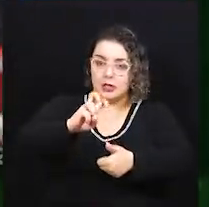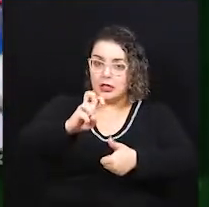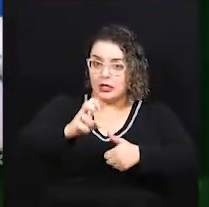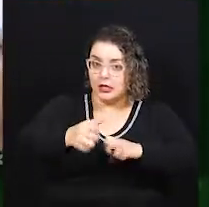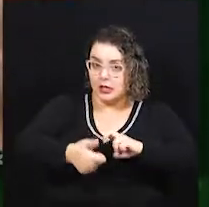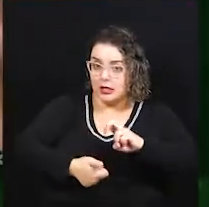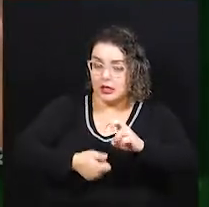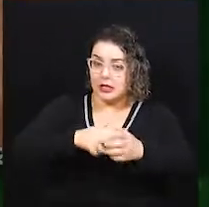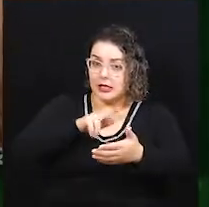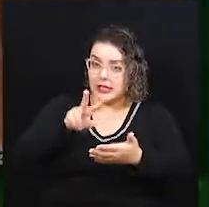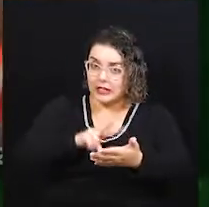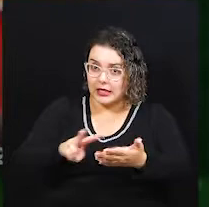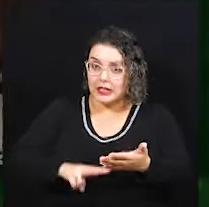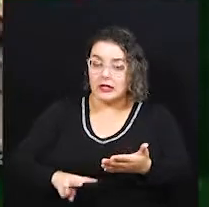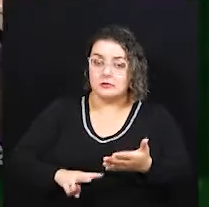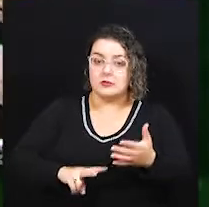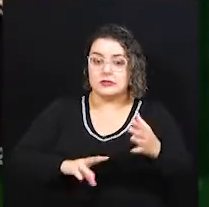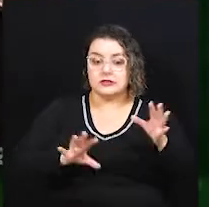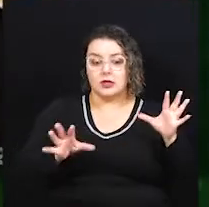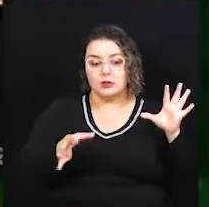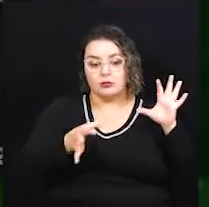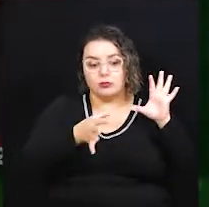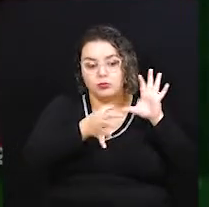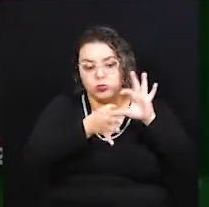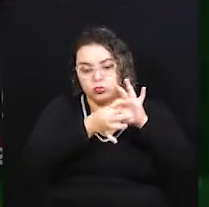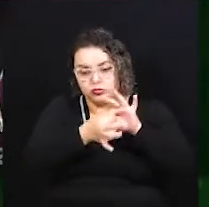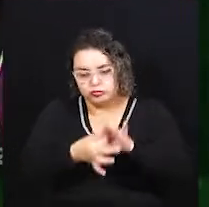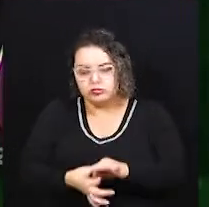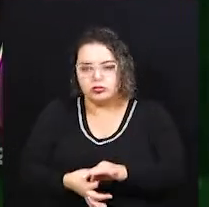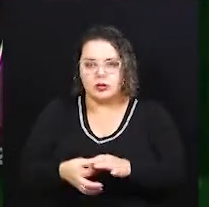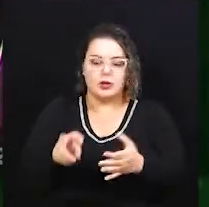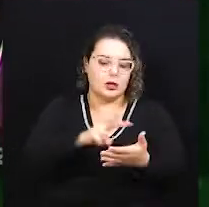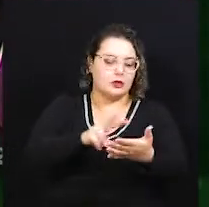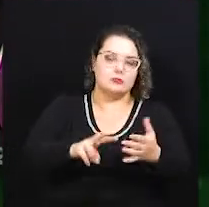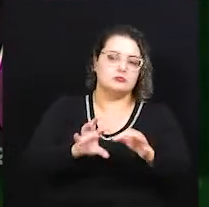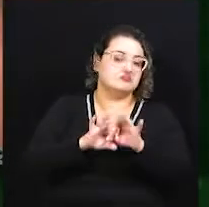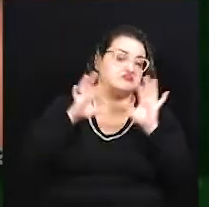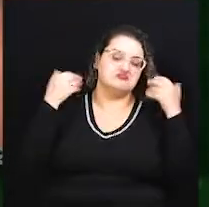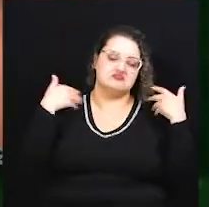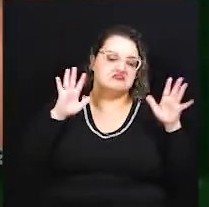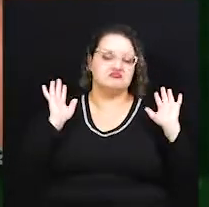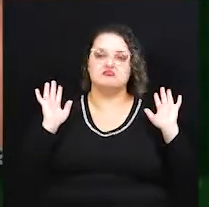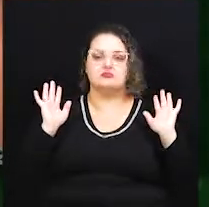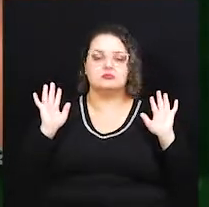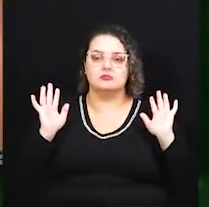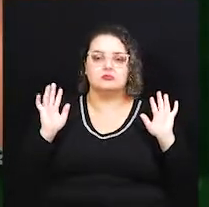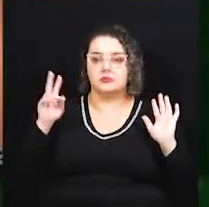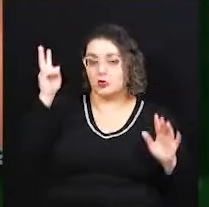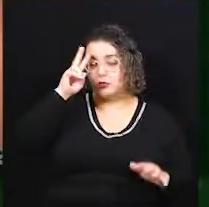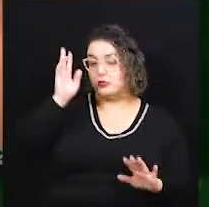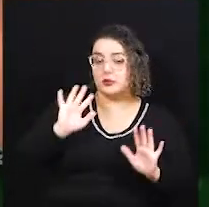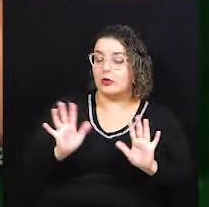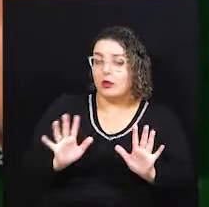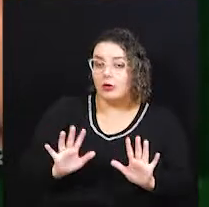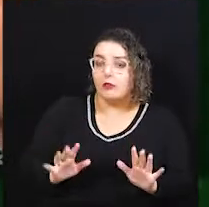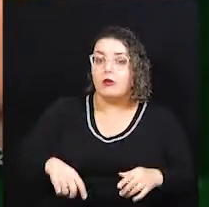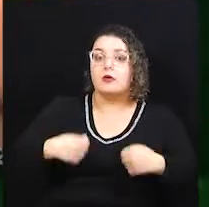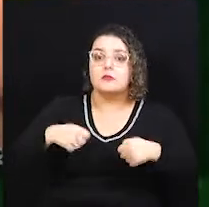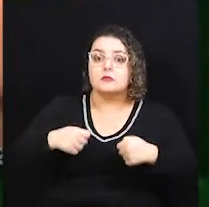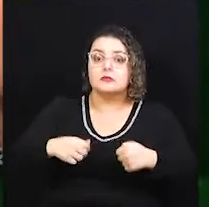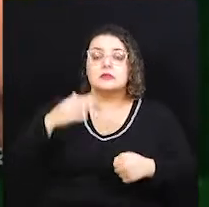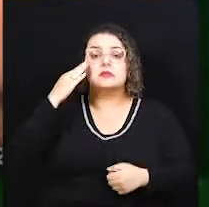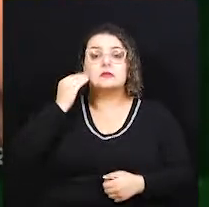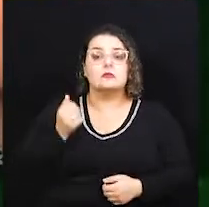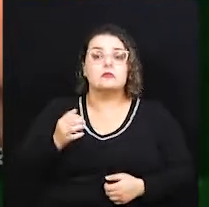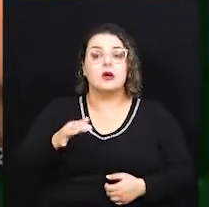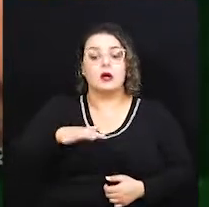isso, tem que contextualizar a obra. Não adianta você ler a obra puramente e desconectá-la do contexto histórico. Ele tem que saber qual é o